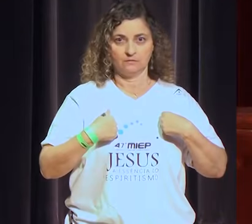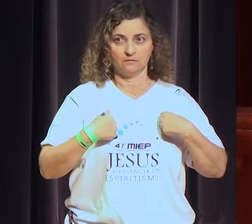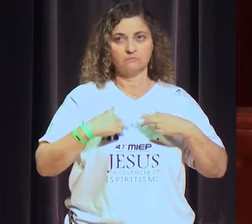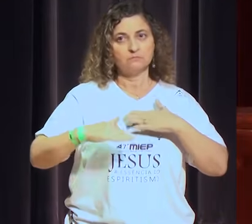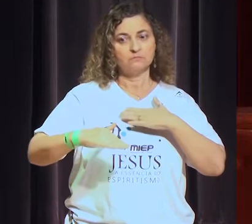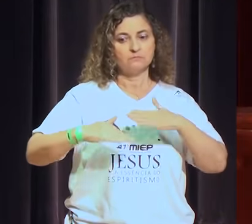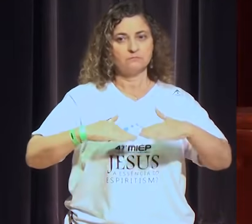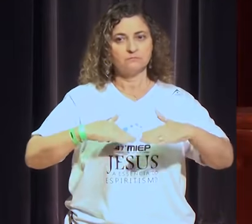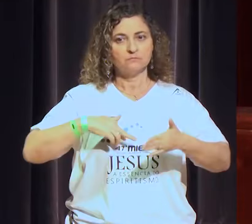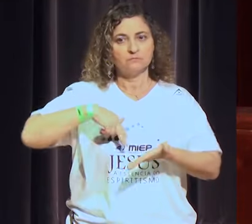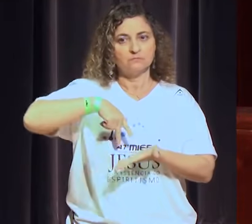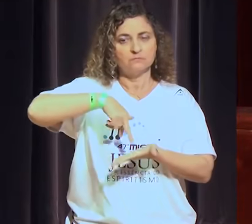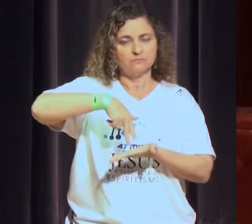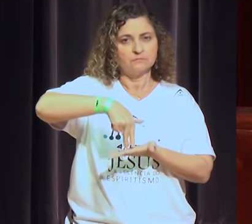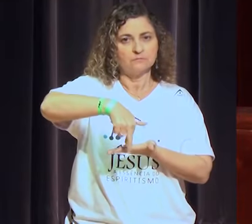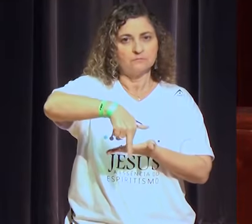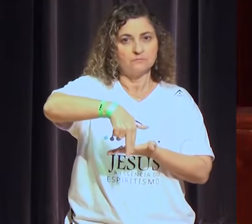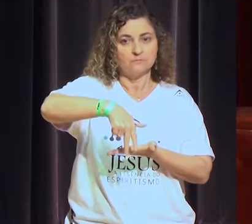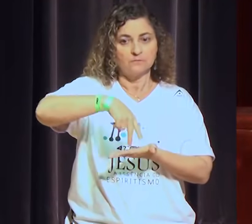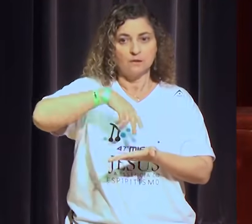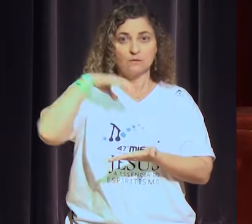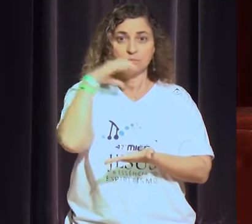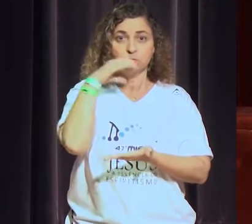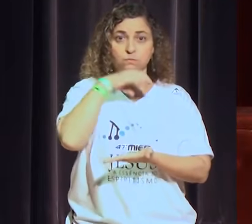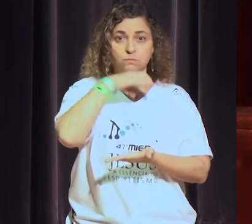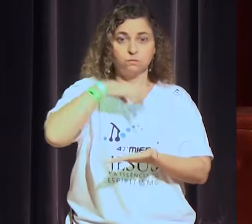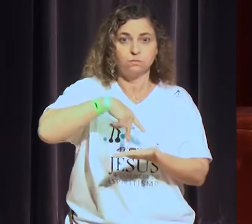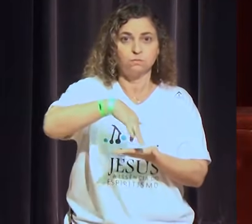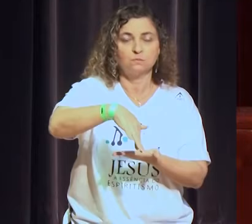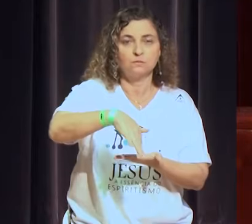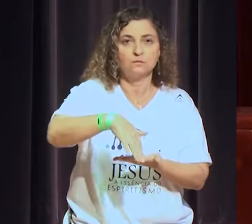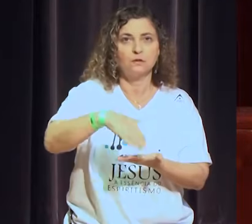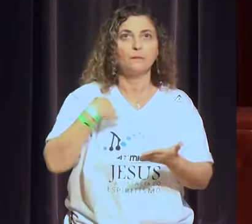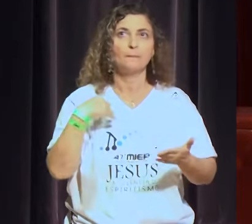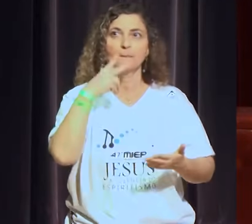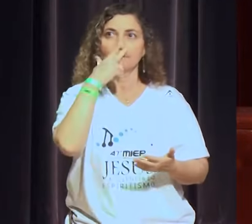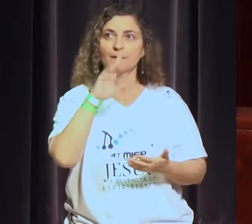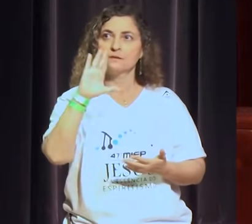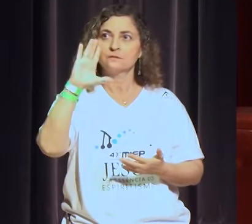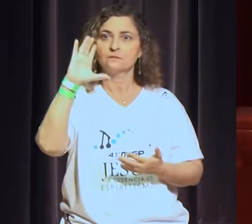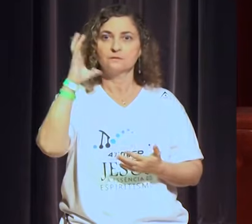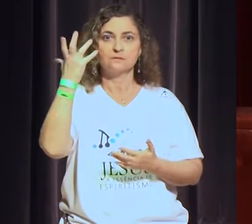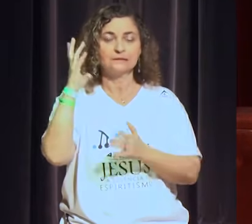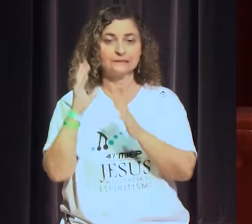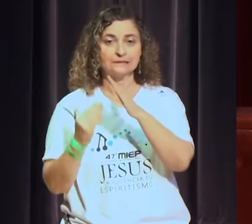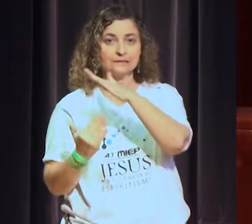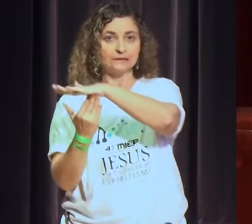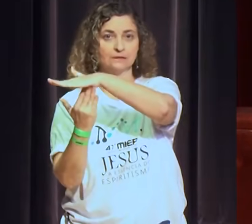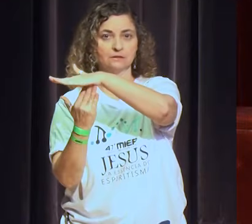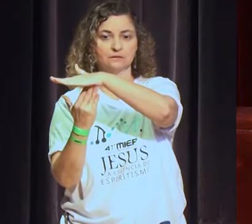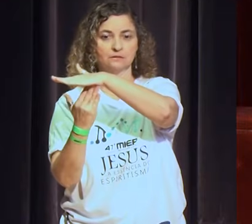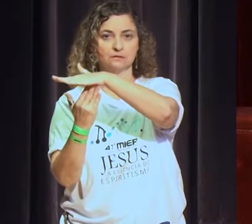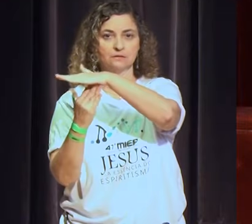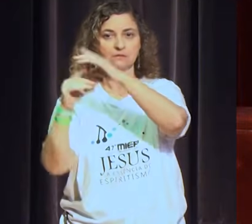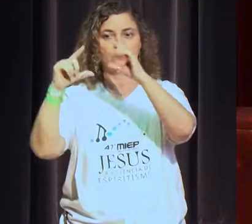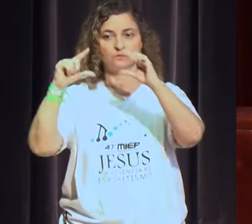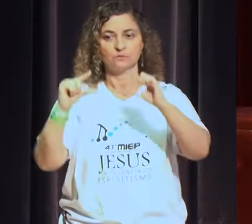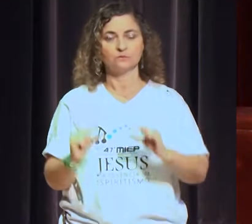minha velocidade de deslocamento, o tempo corre mais devagar para mim. Por quê? Porque aumenta a velocidade no espaço, diminui o